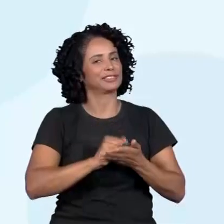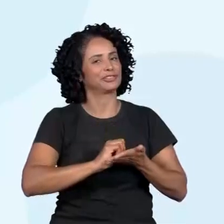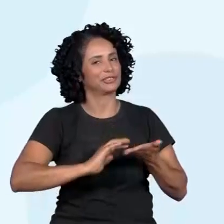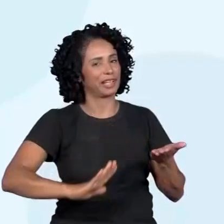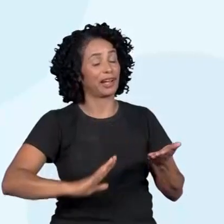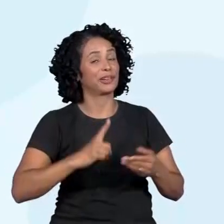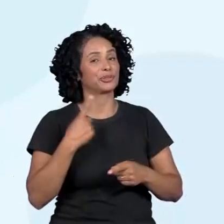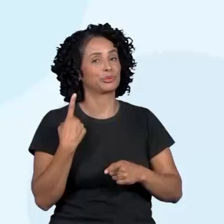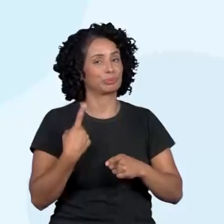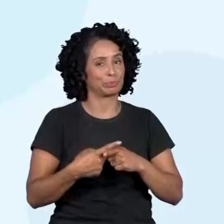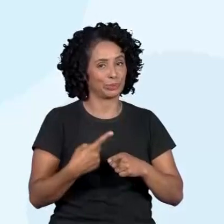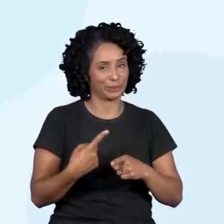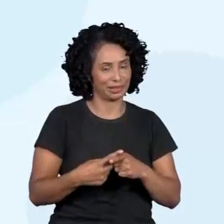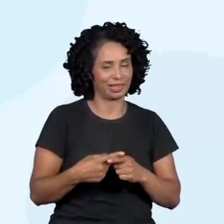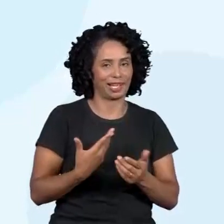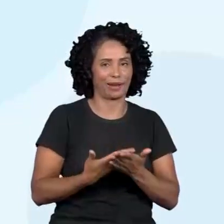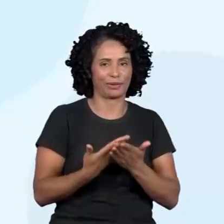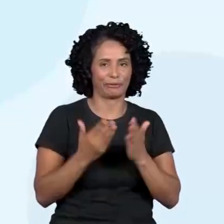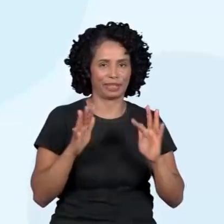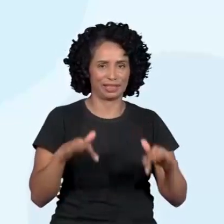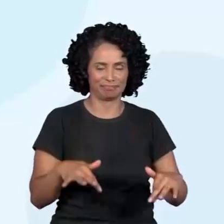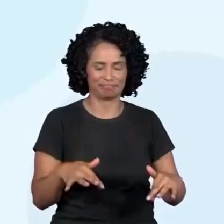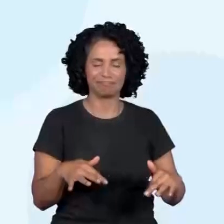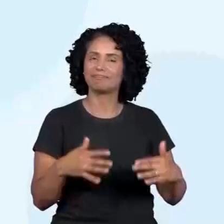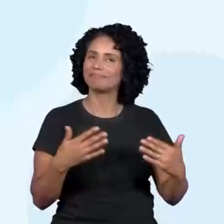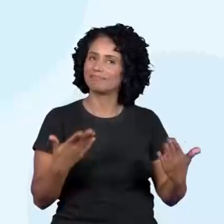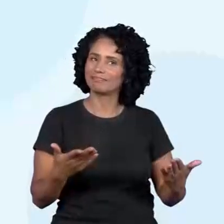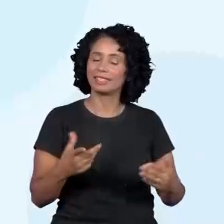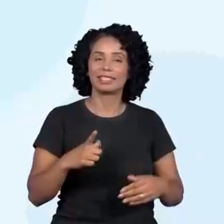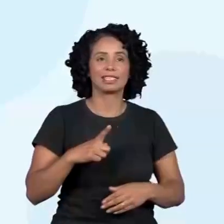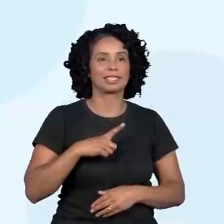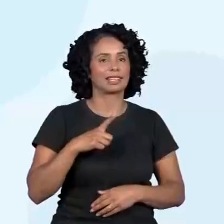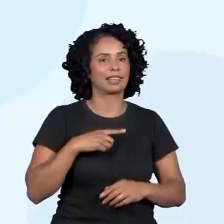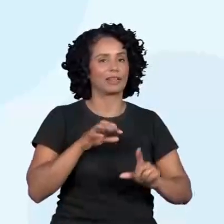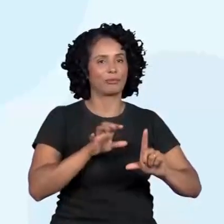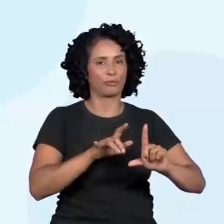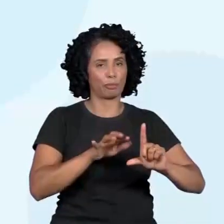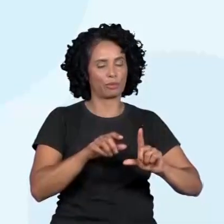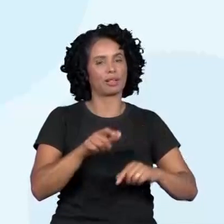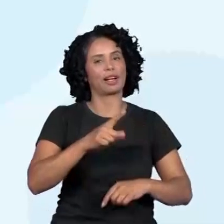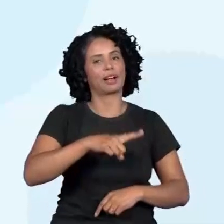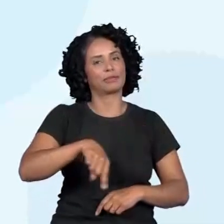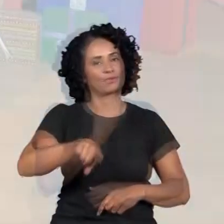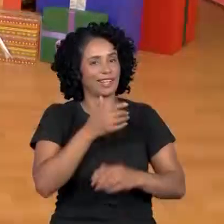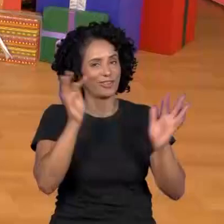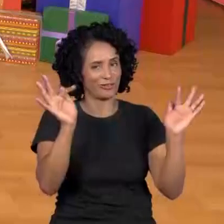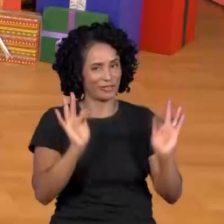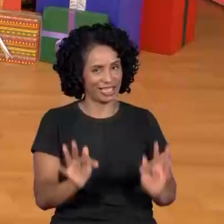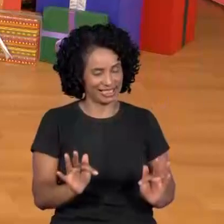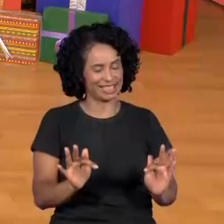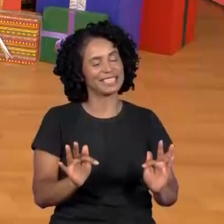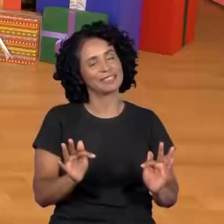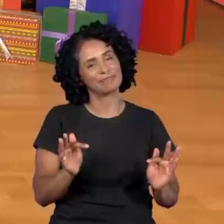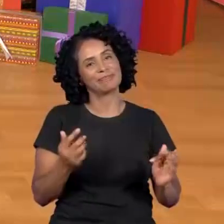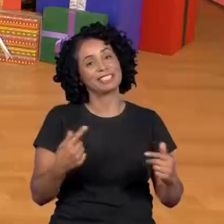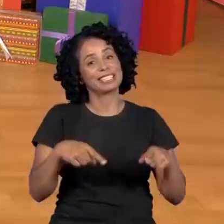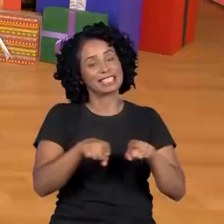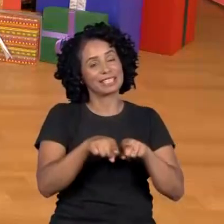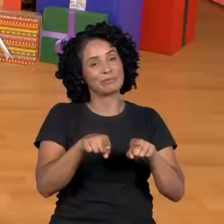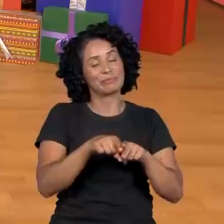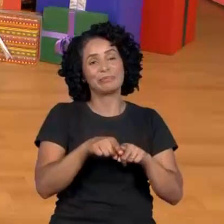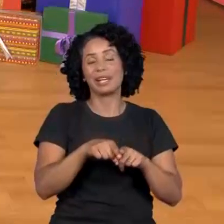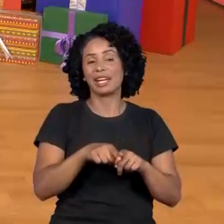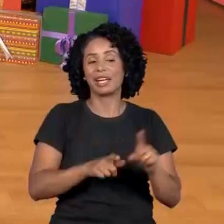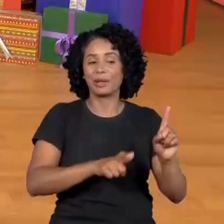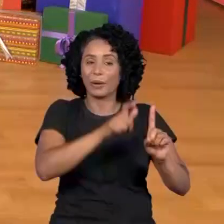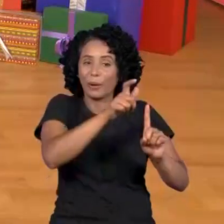chegando ao fim, tá bom? Vou deixar aqui o nosso formulário de avaliação e que o Papai Noel traga